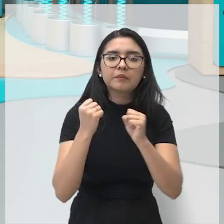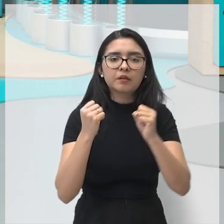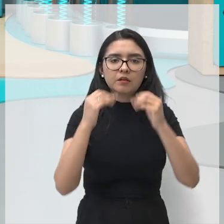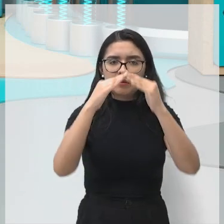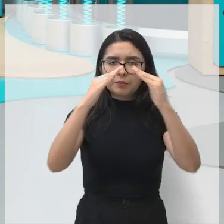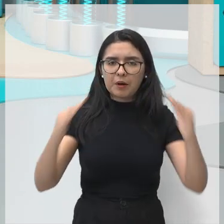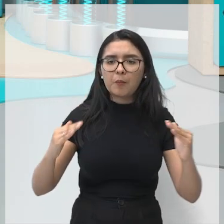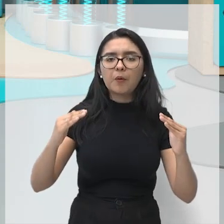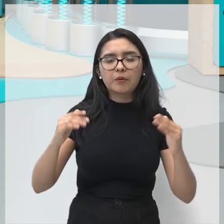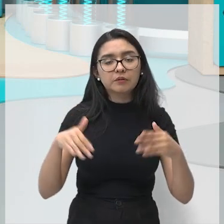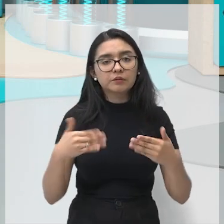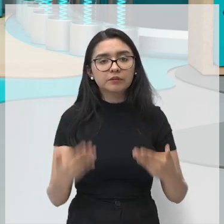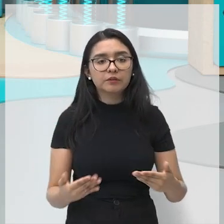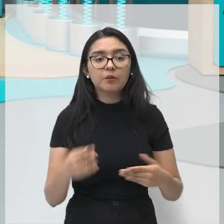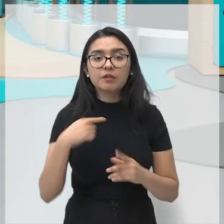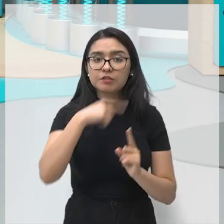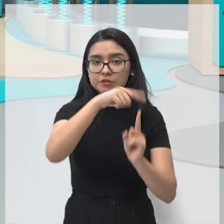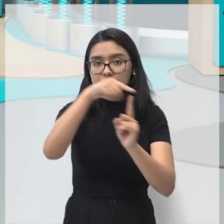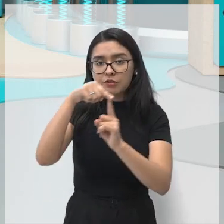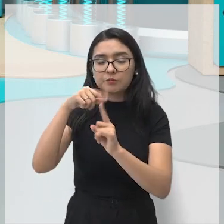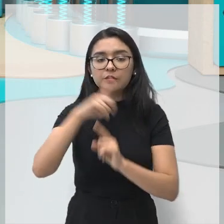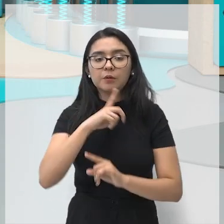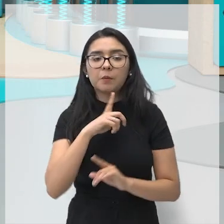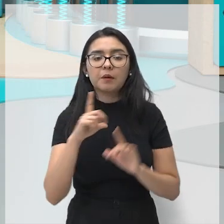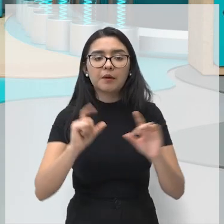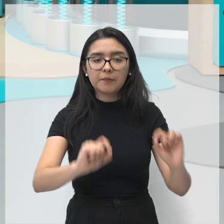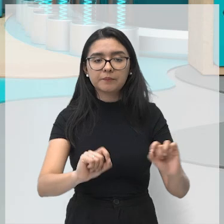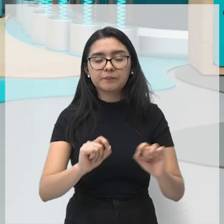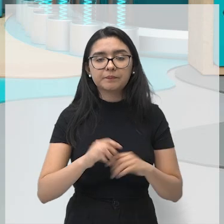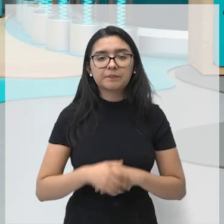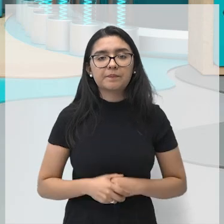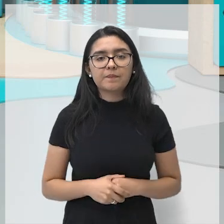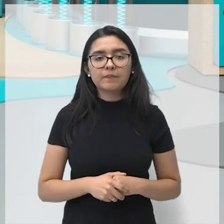galpões. Nessa modalidade são estabelecidos